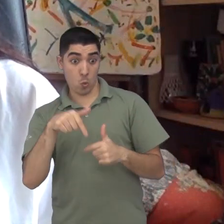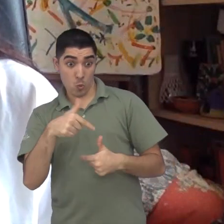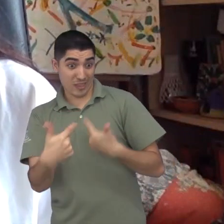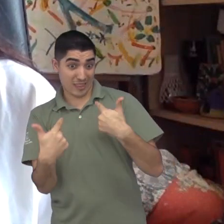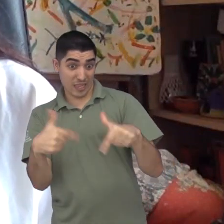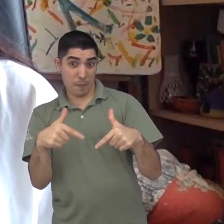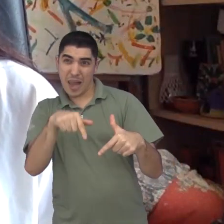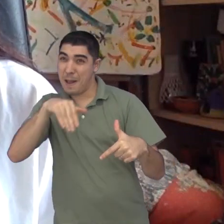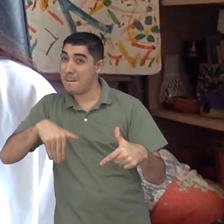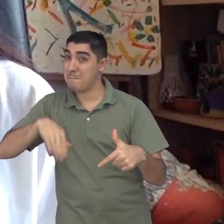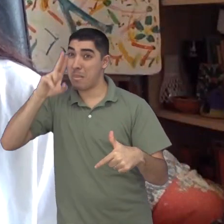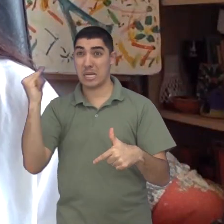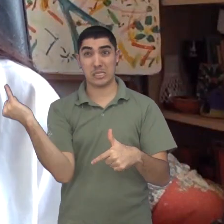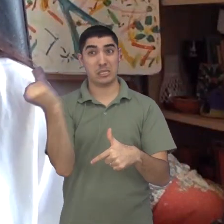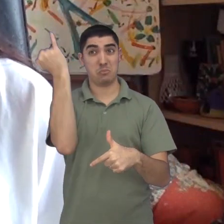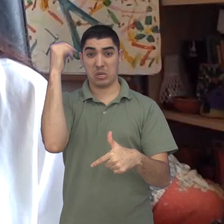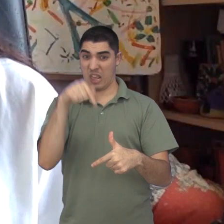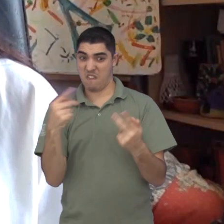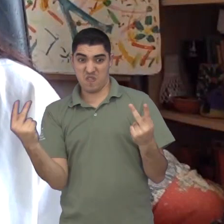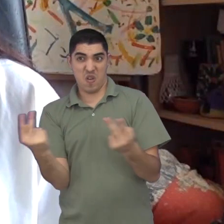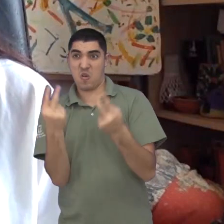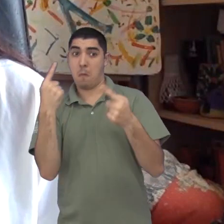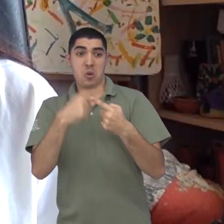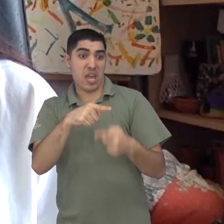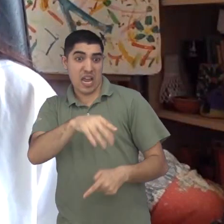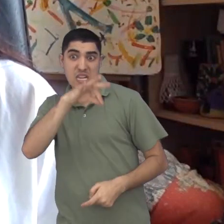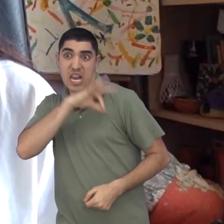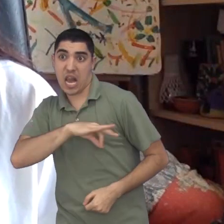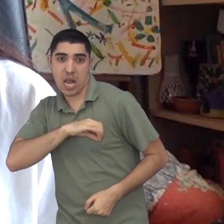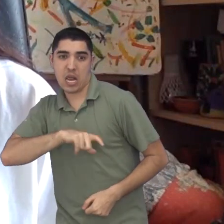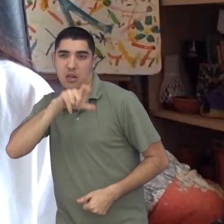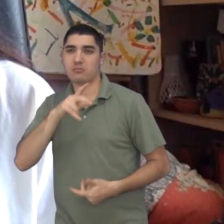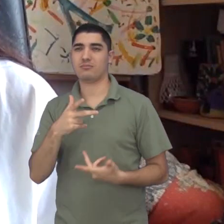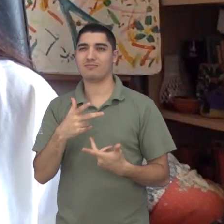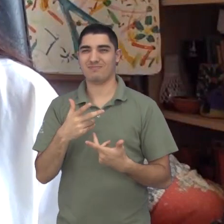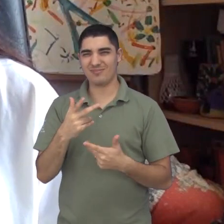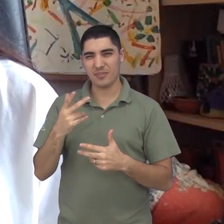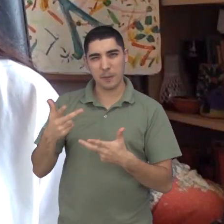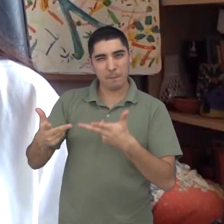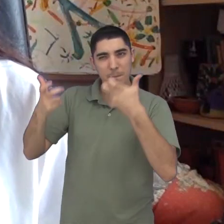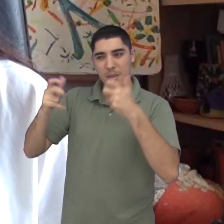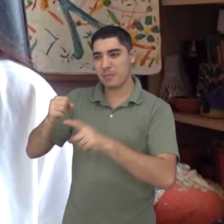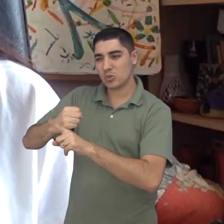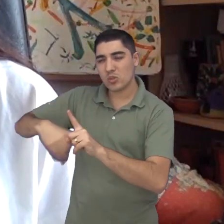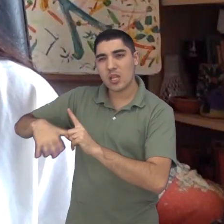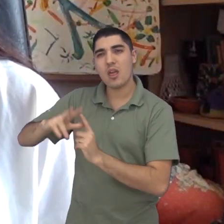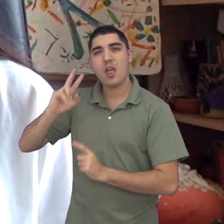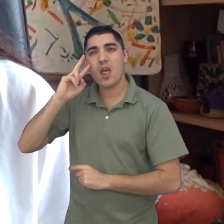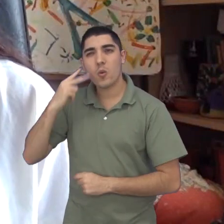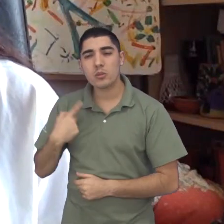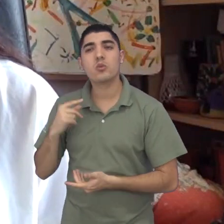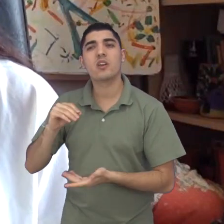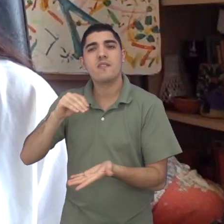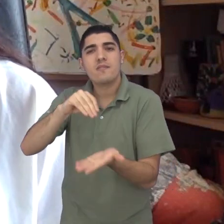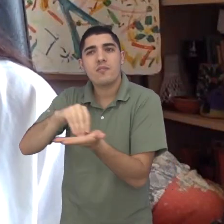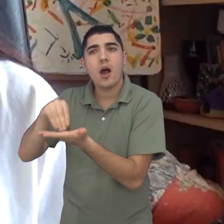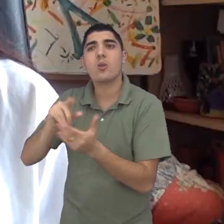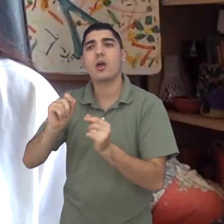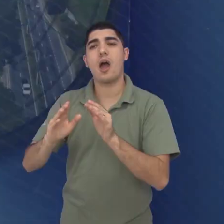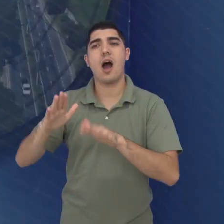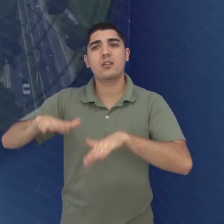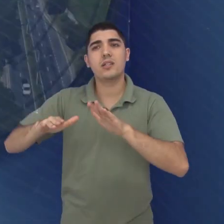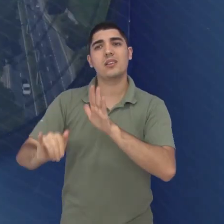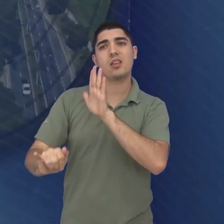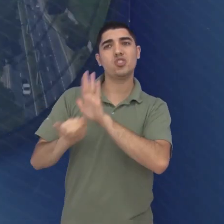muito além de uma questão de fonte de renda. Também tem a ver com reconhecimento social, com forma de identidade, de inserção